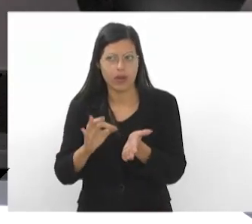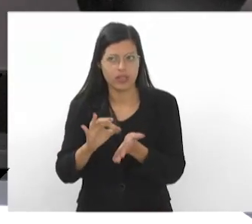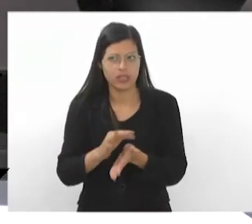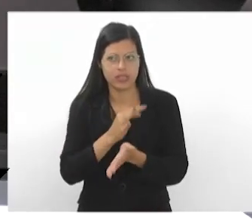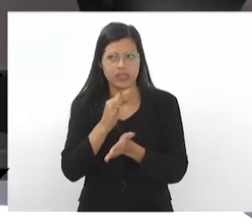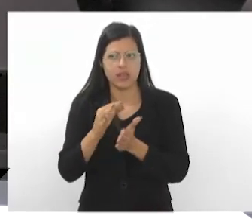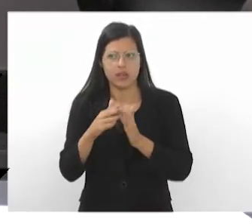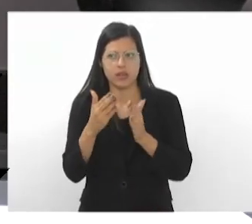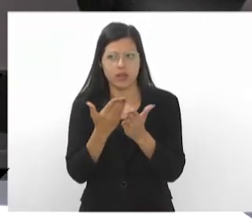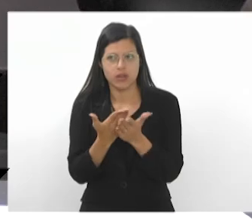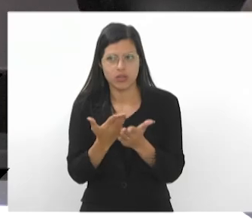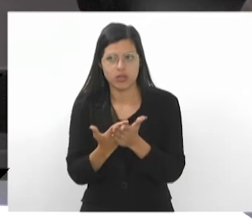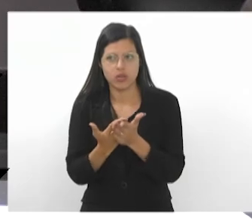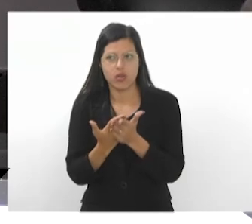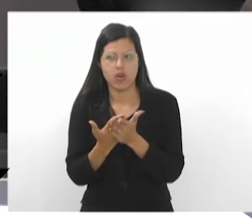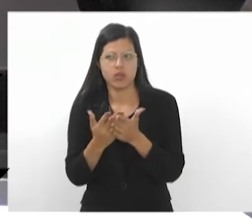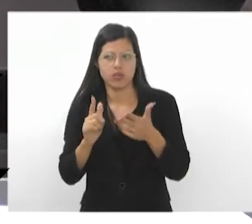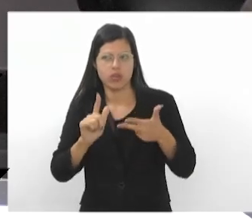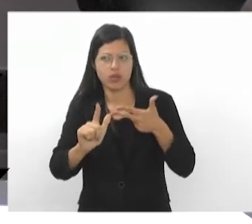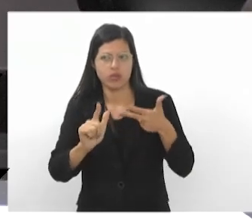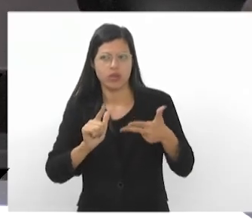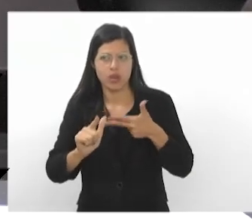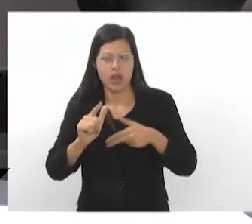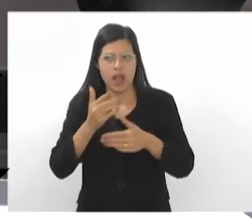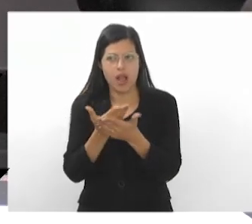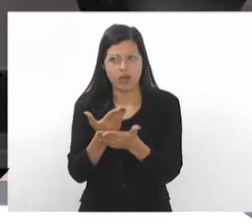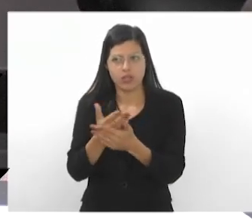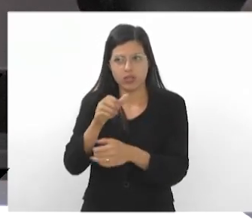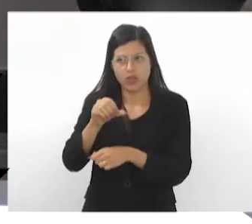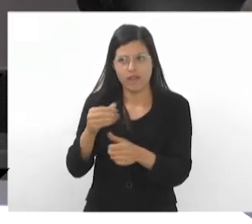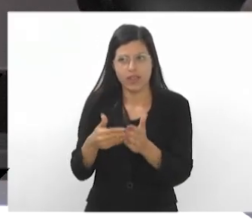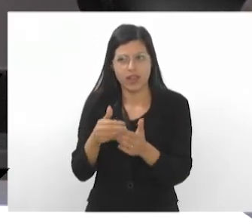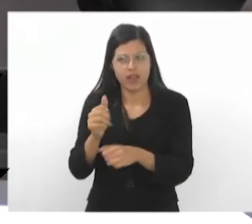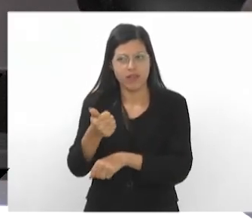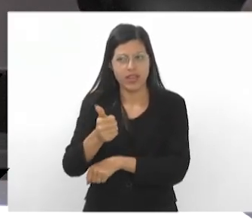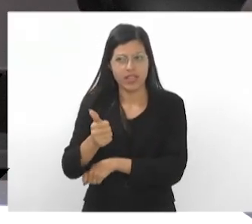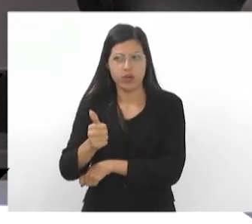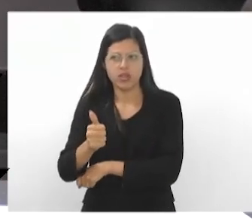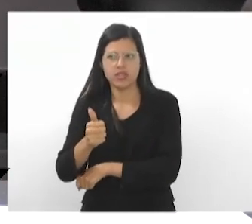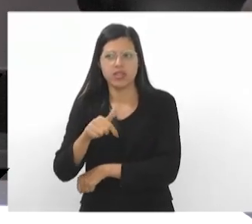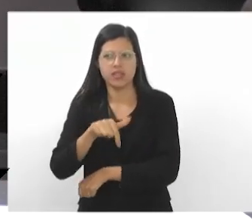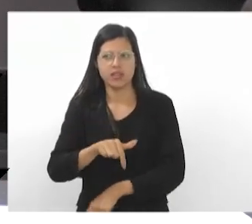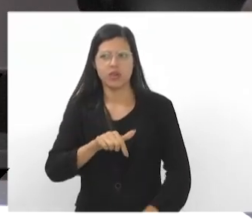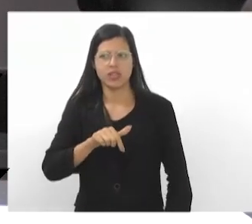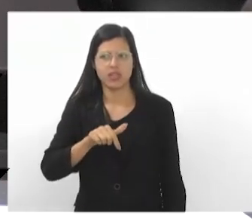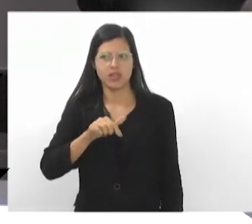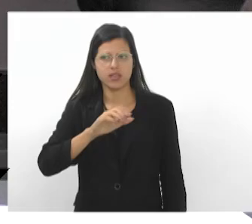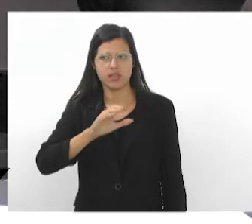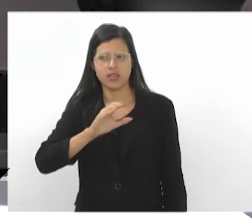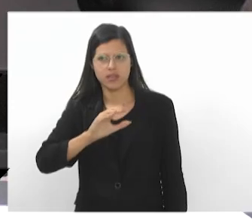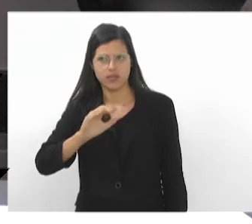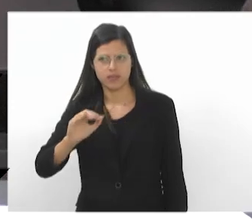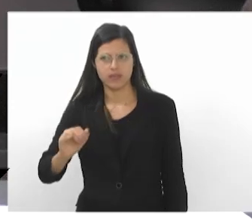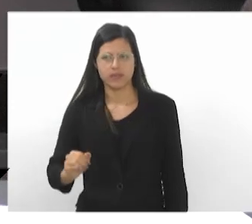Elerge. Fiquei sabendo ontem no e final eu do dia. dou aula disso. de 9 às 11. Né? Fiquei sabendo ontem então, no final do dia disso. Eu só poderei chegar às